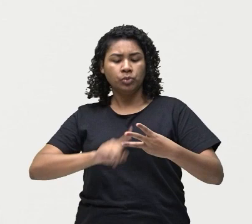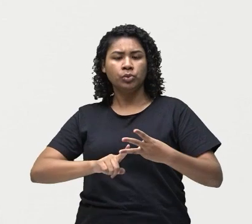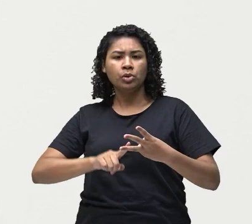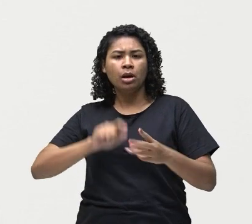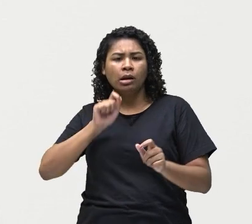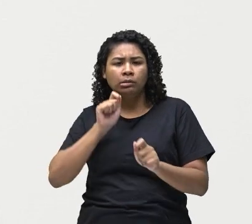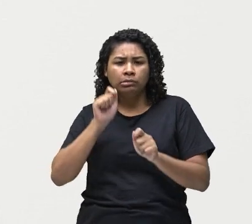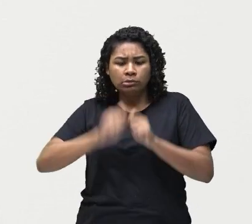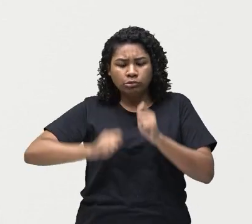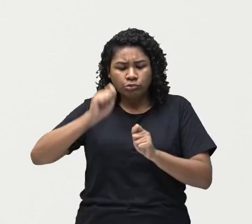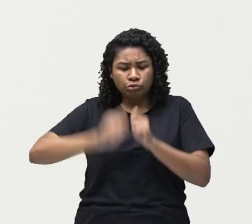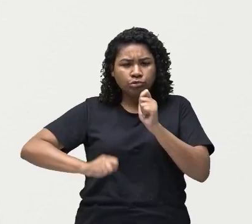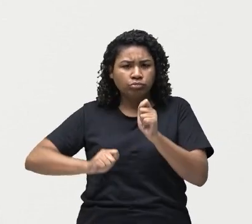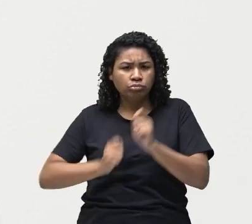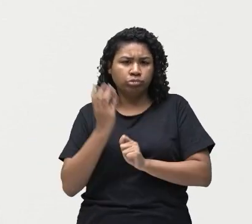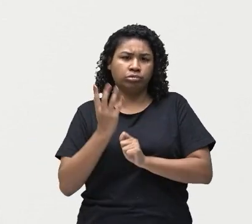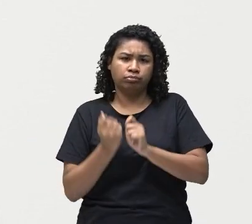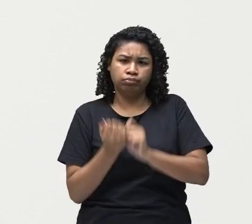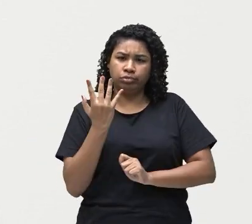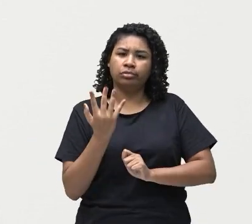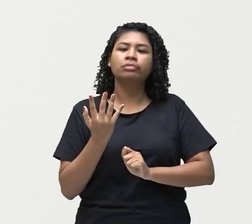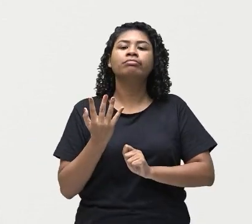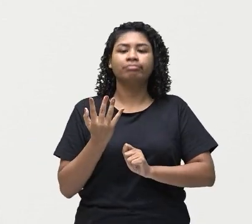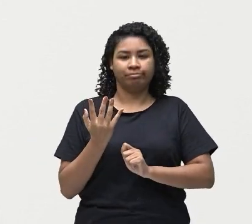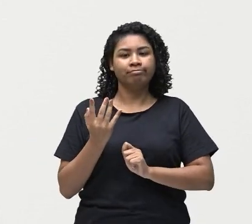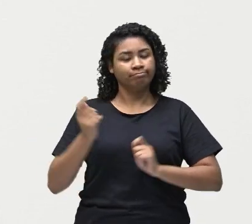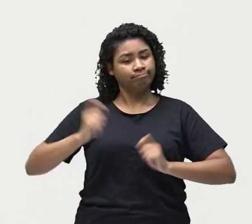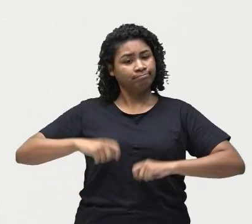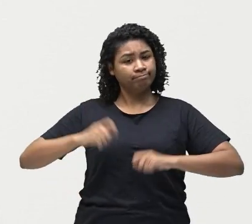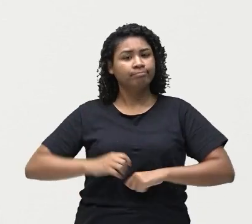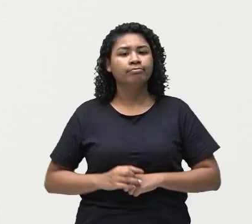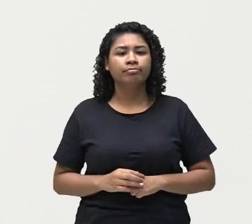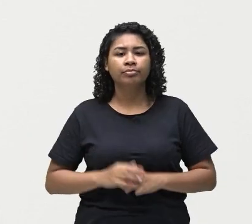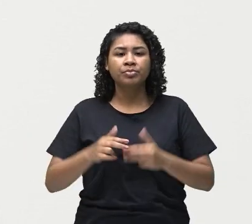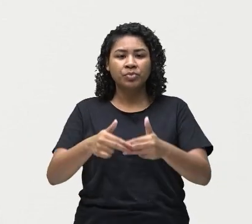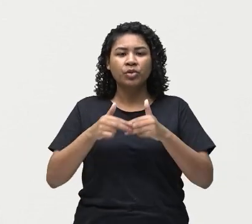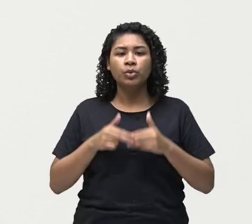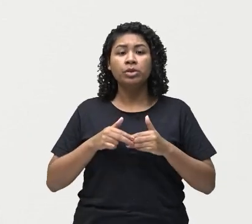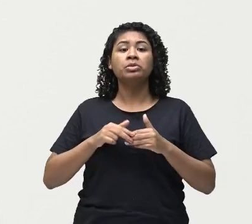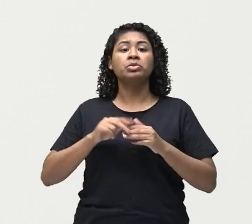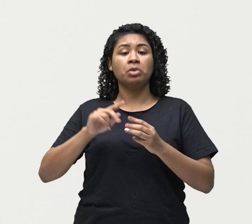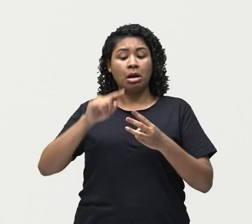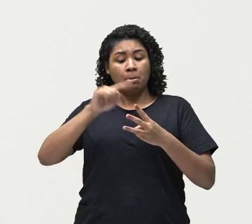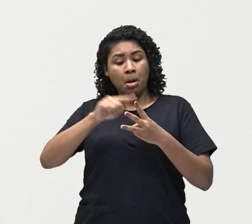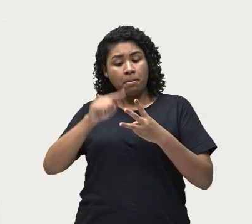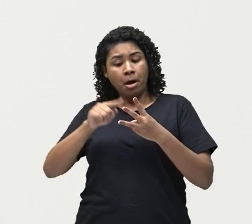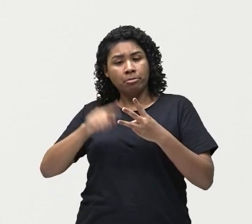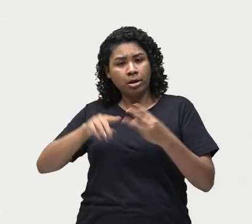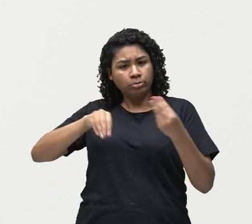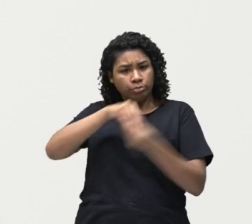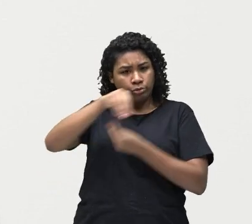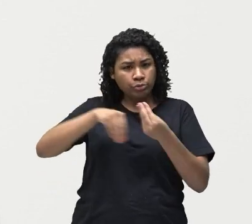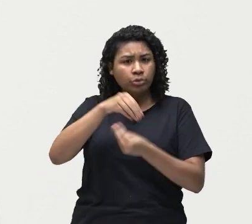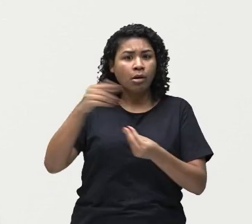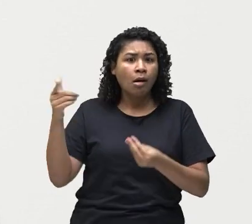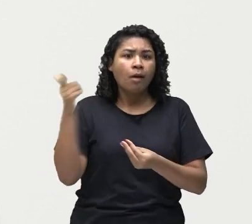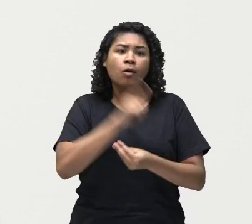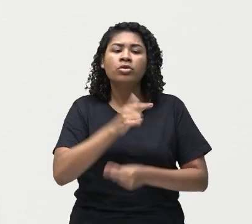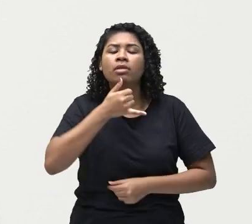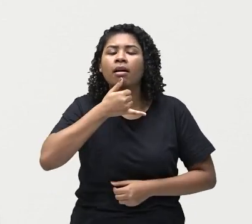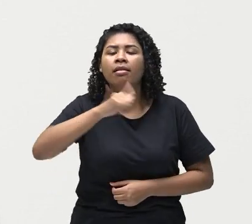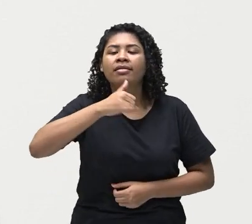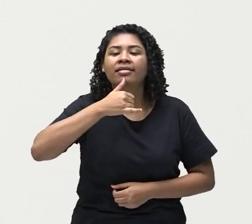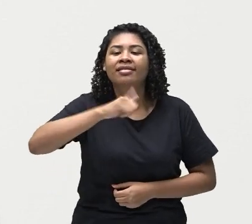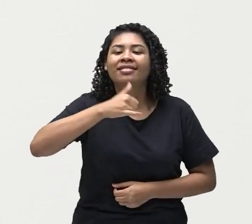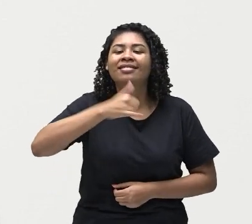o processo de reação química e um processo né o final desse processo é justamente energia mecânica tá